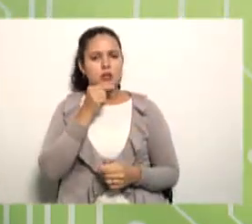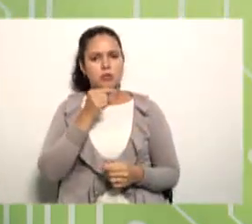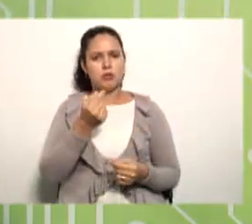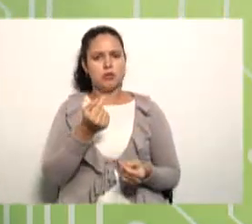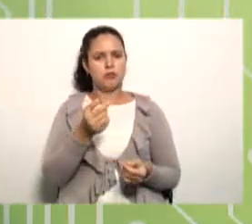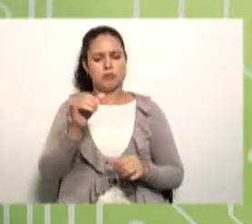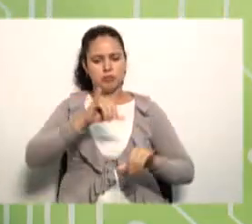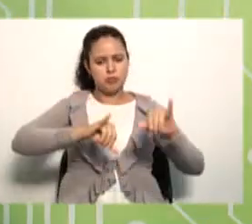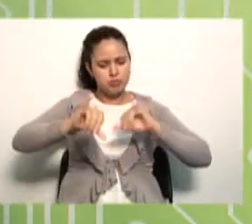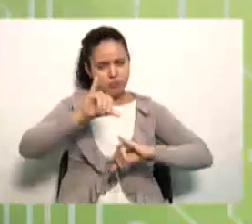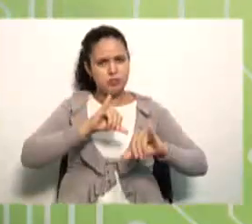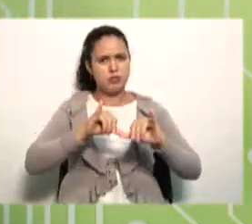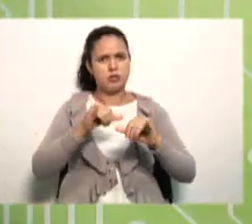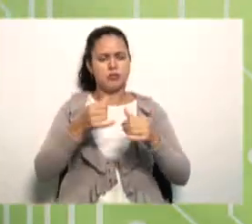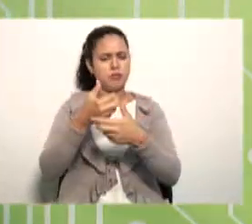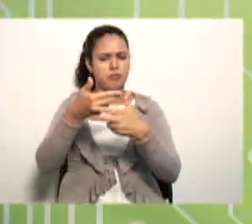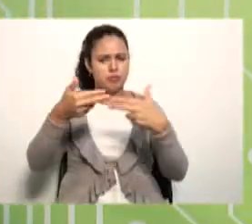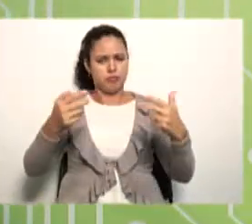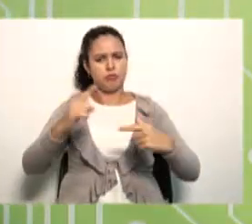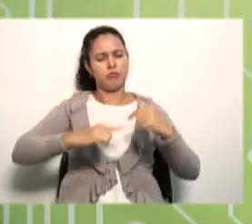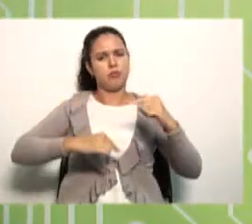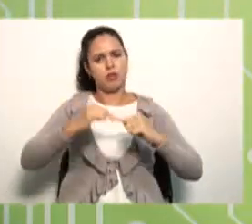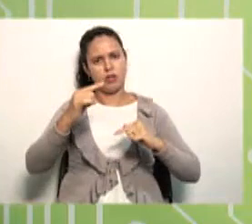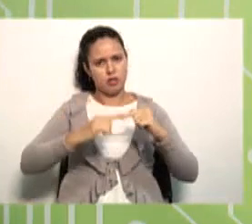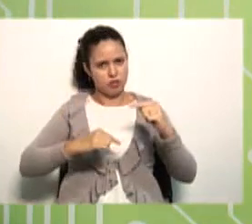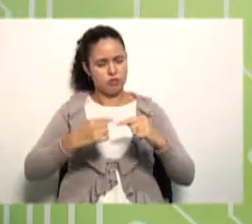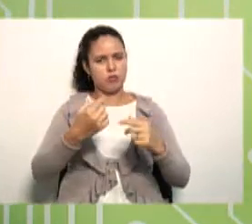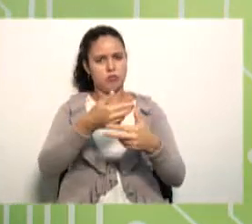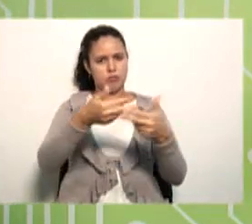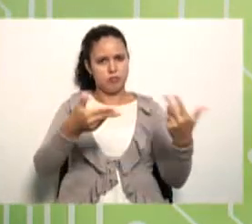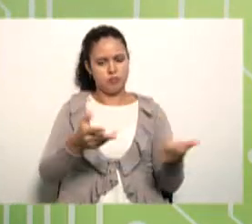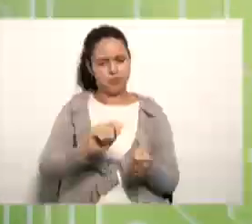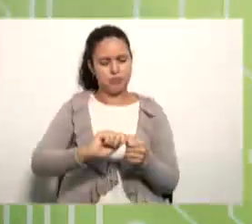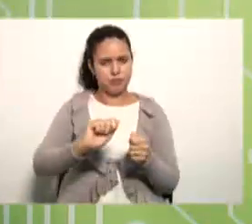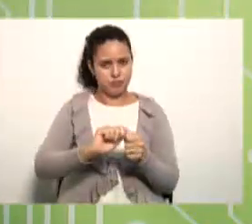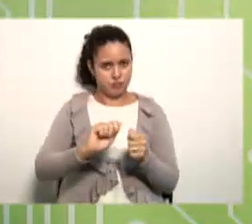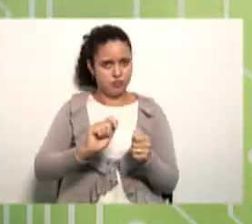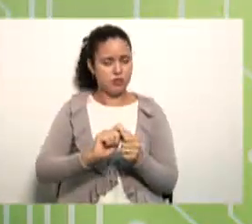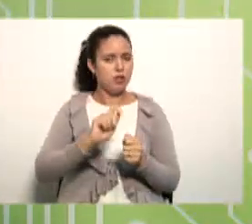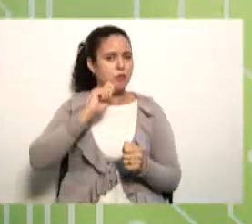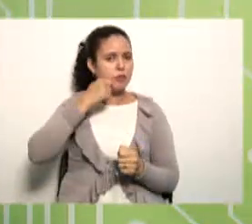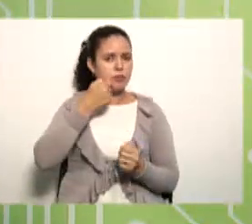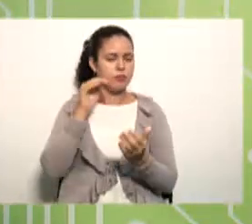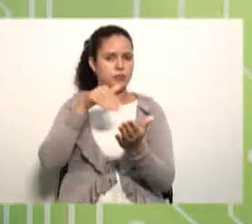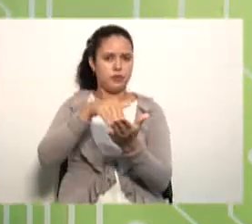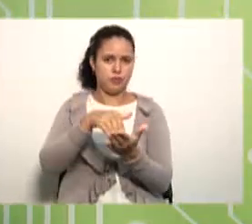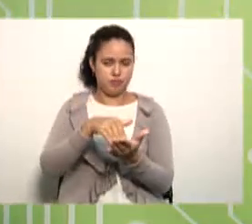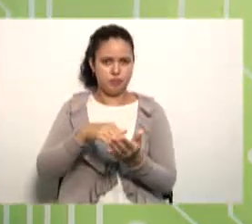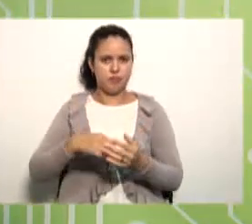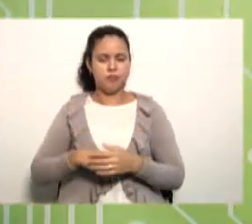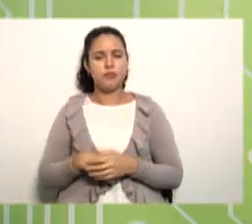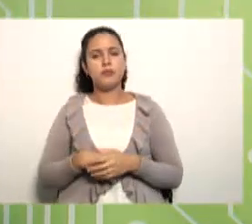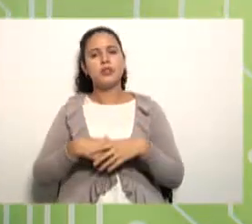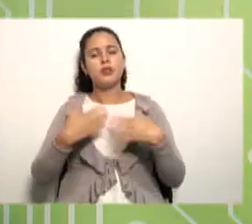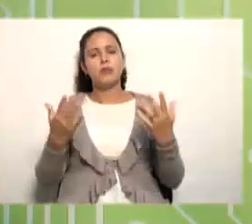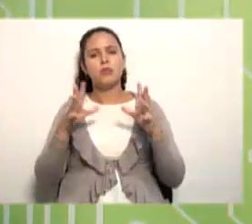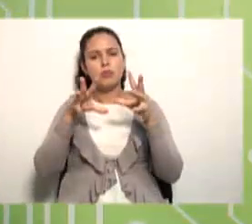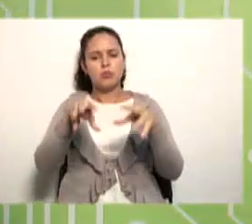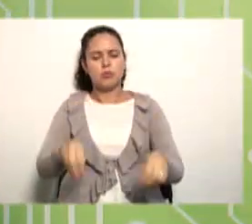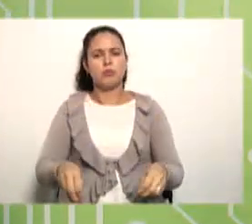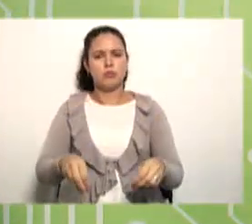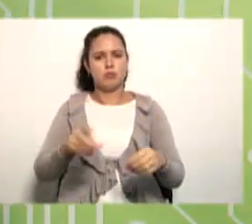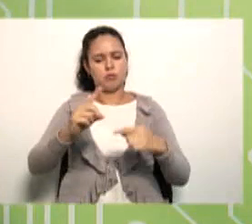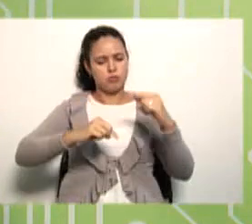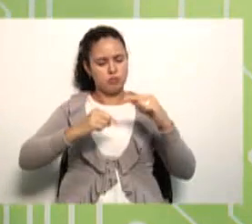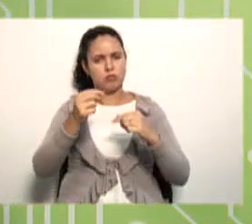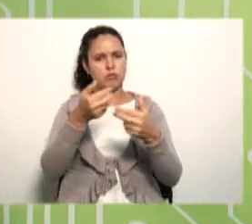fermento. Todos esses são recursos que vão ser utilizados para produzir esse produto final. E assim é para todos os produtos. A